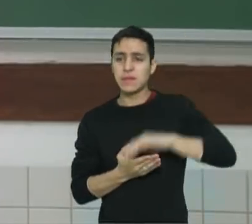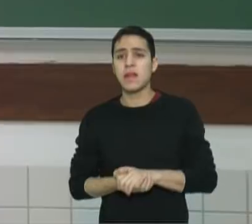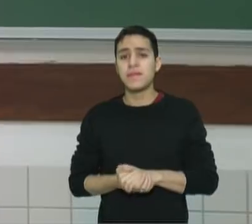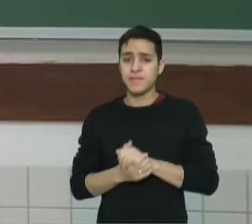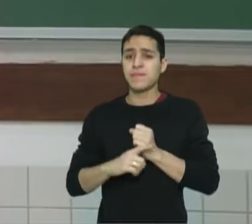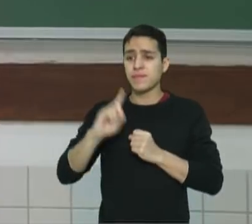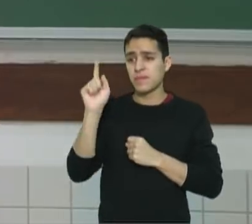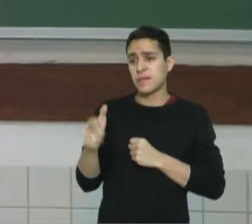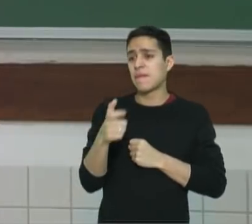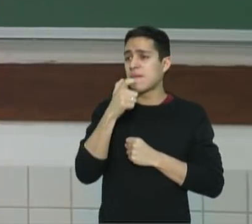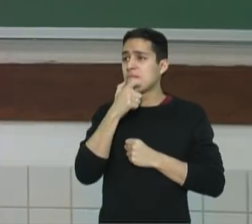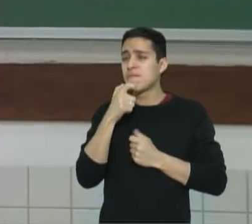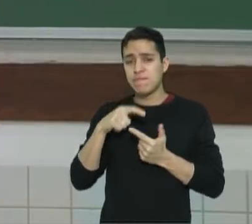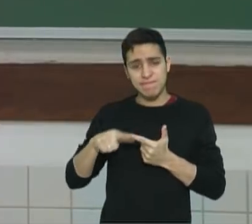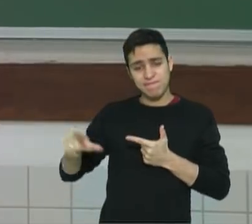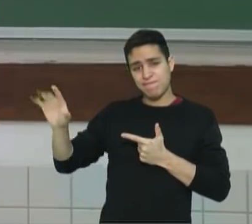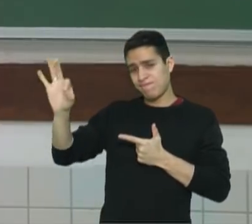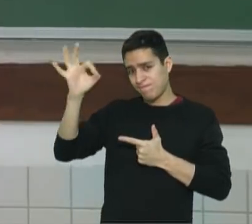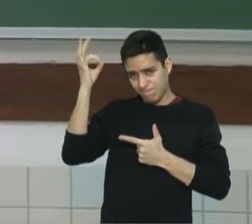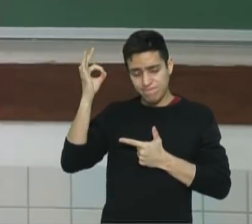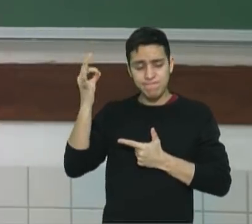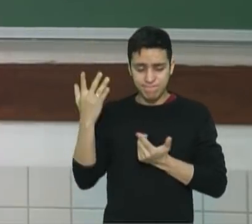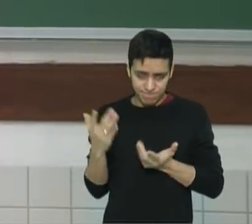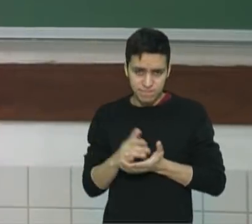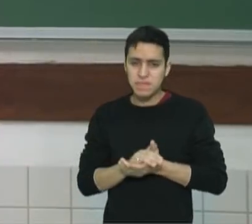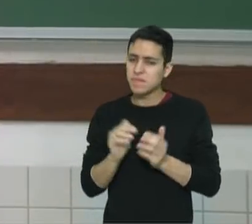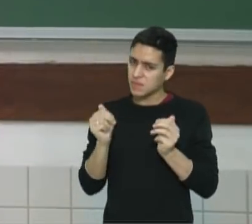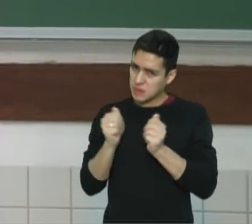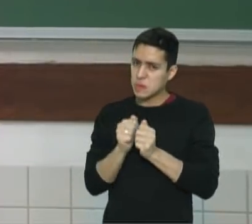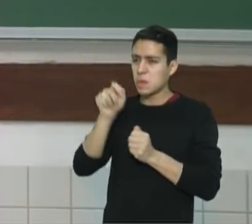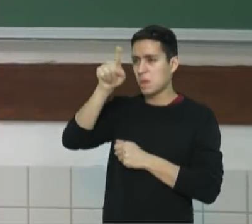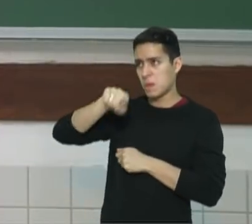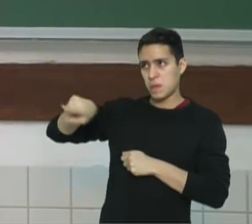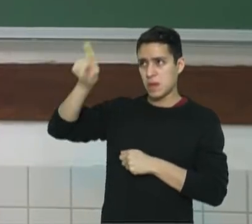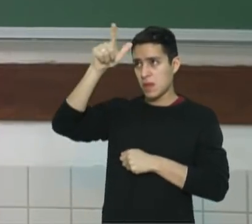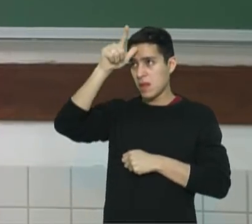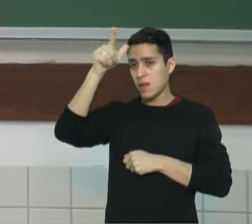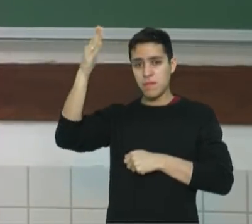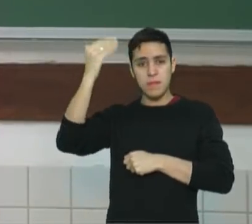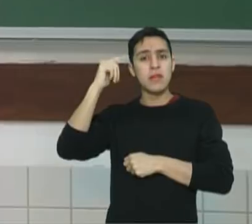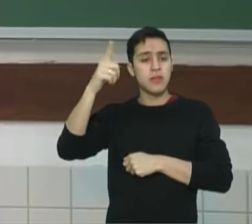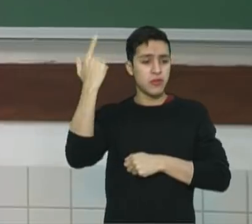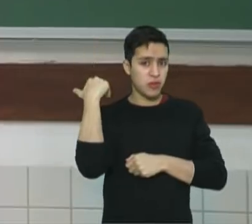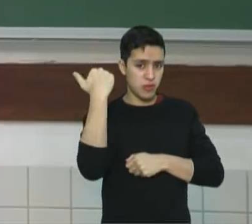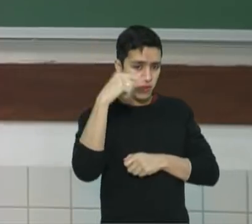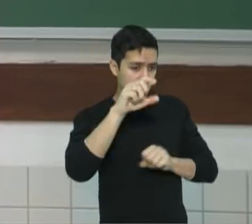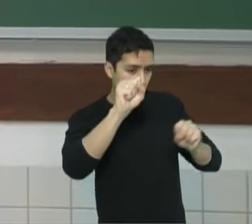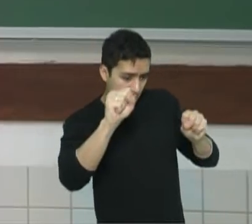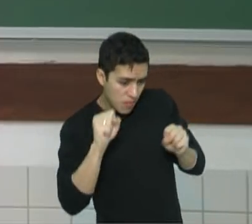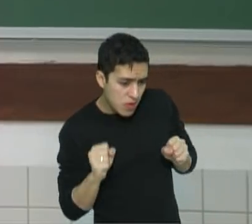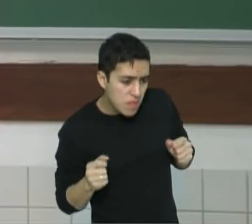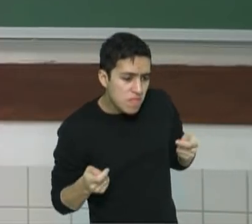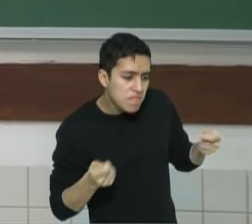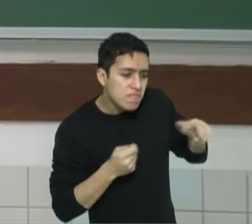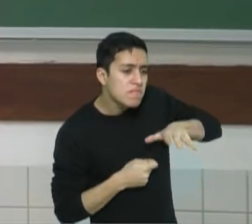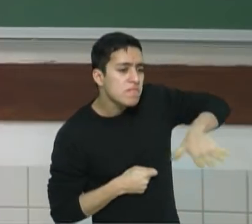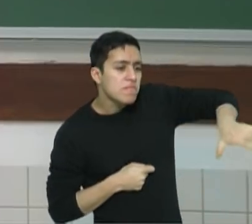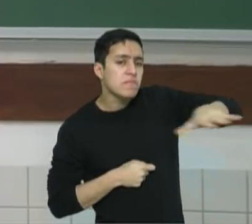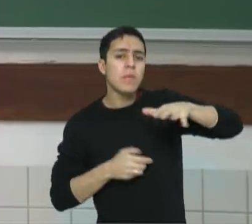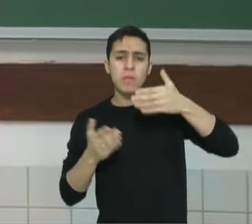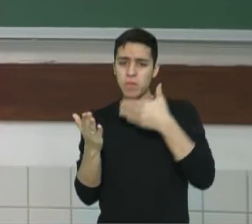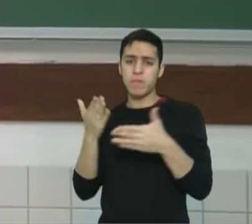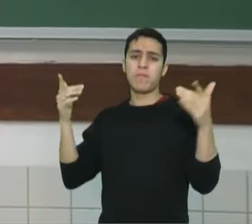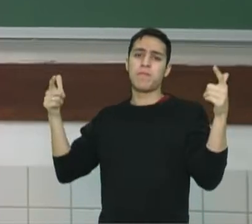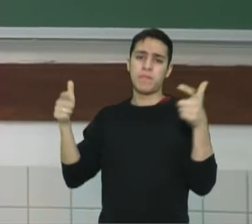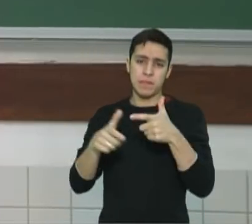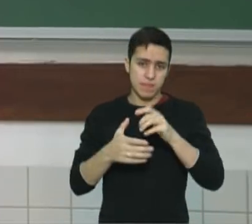e franceses. Junto com eles, logicamente, os alemães tinham um grande potencial imperialista na época. Então, o